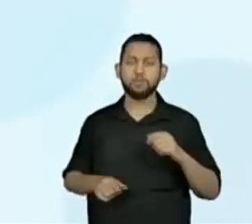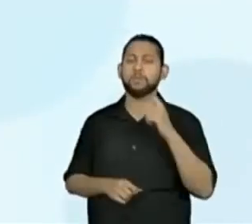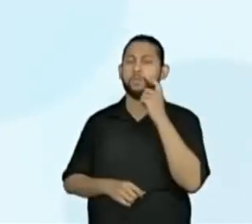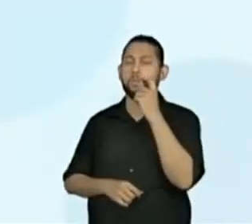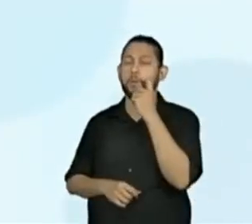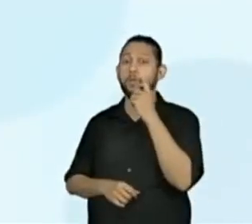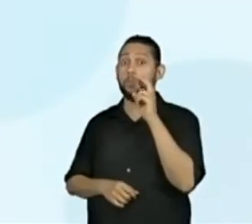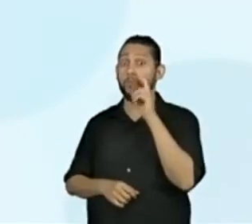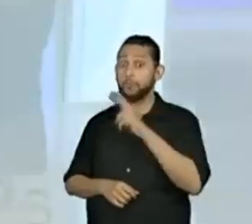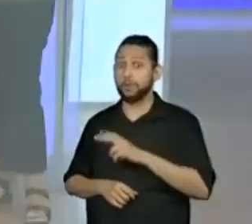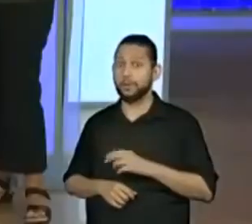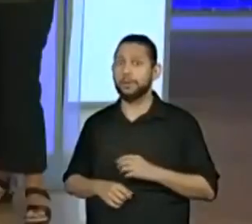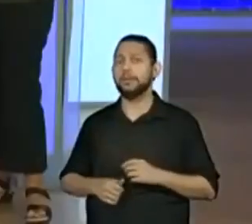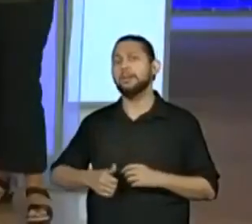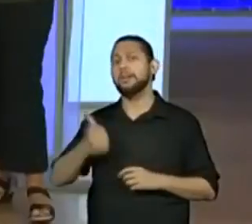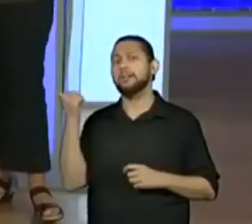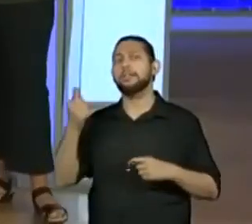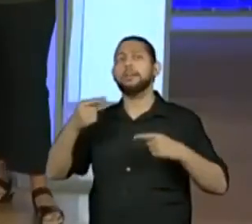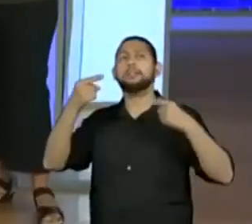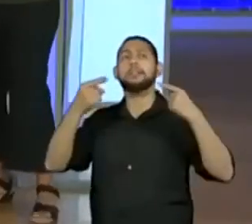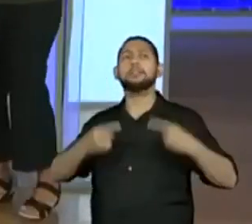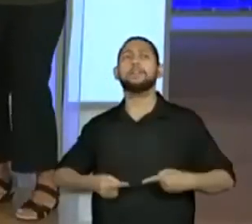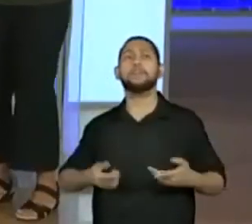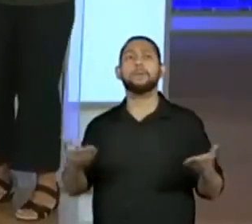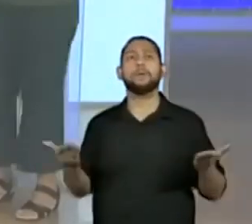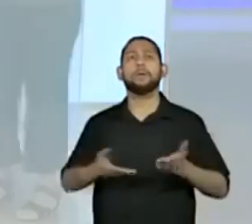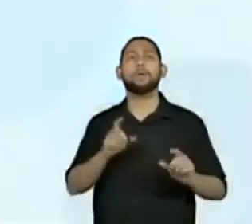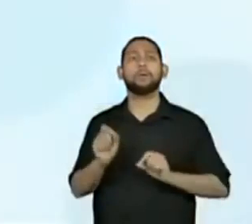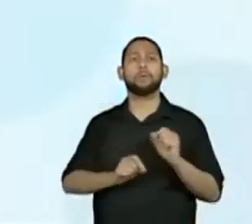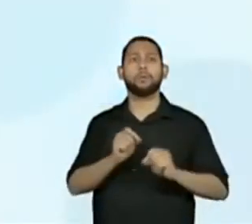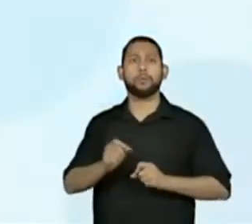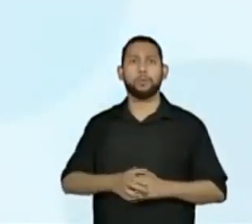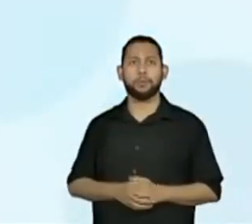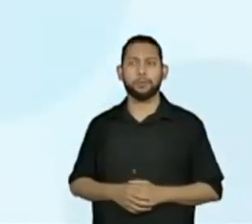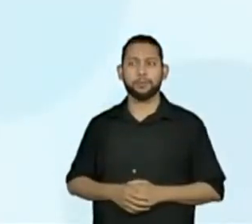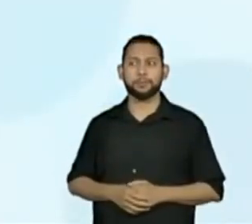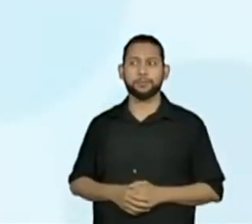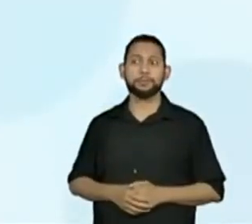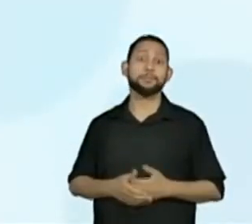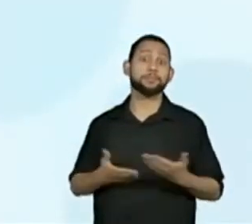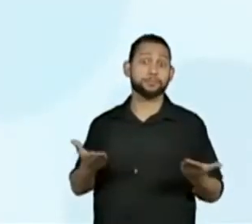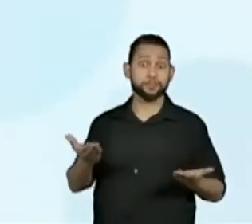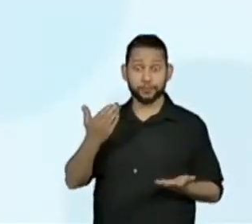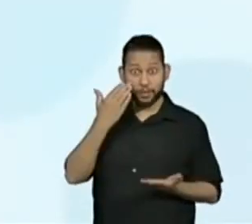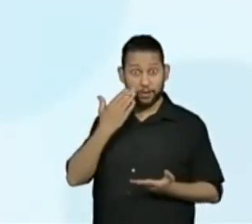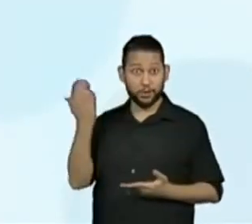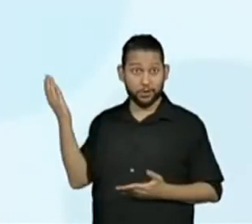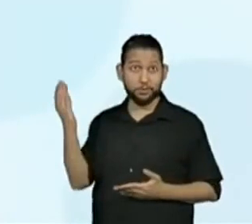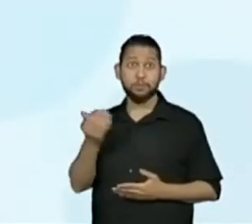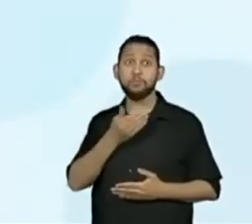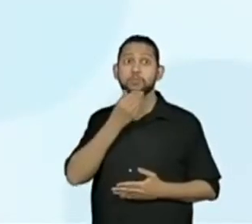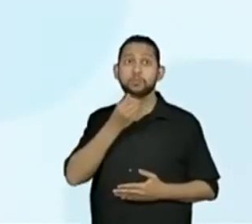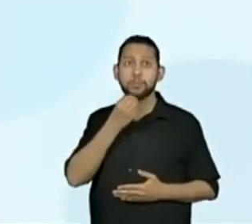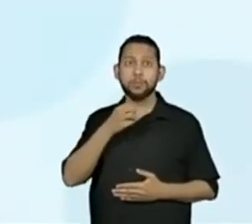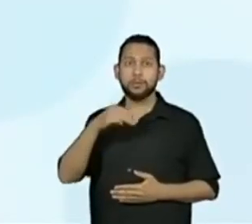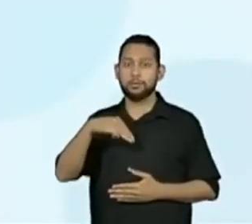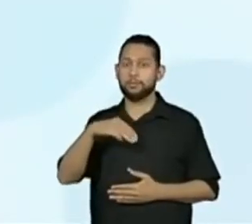ver qual é o desafio desta vez. Olha só, agora é a vez do Matheus